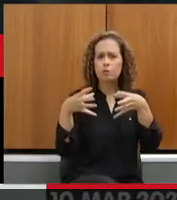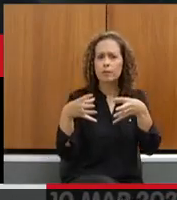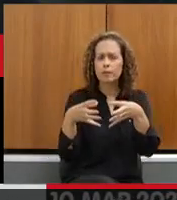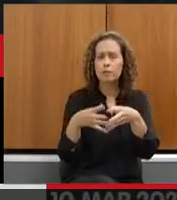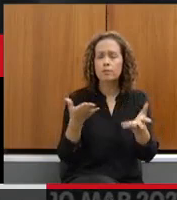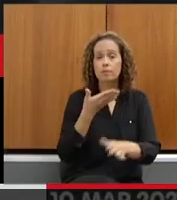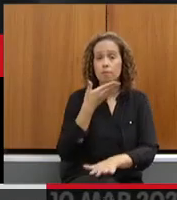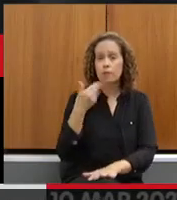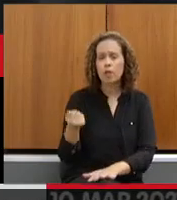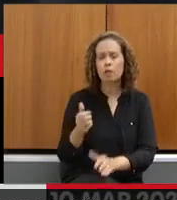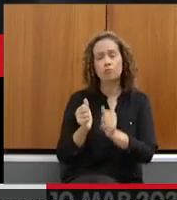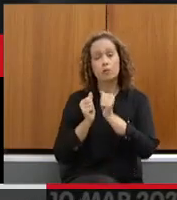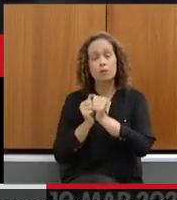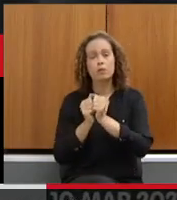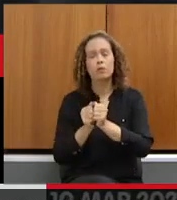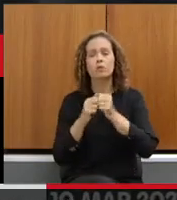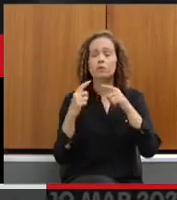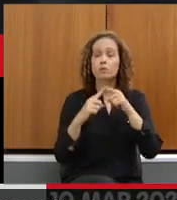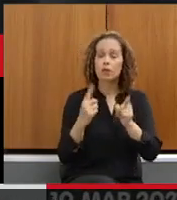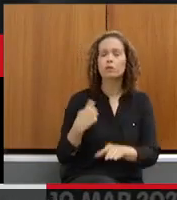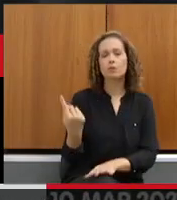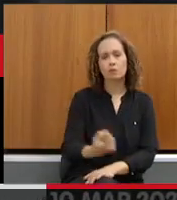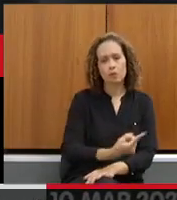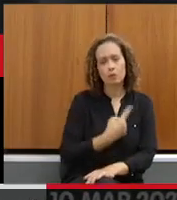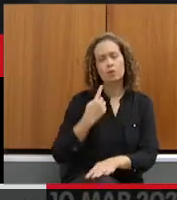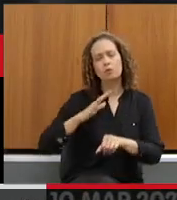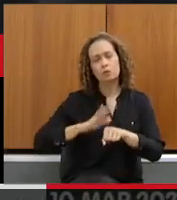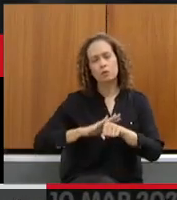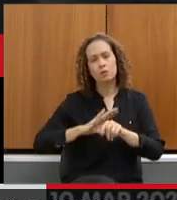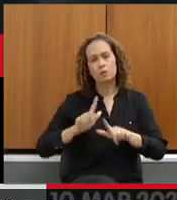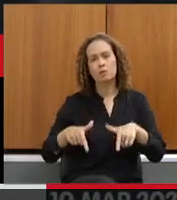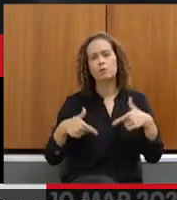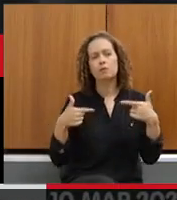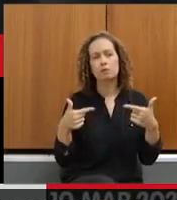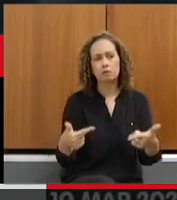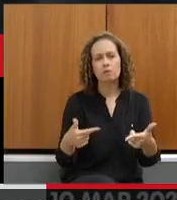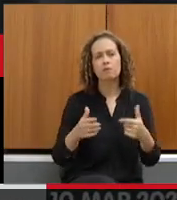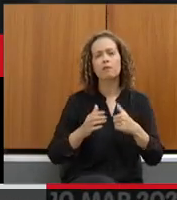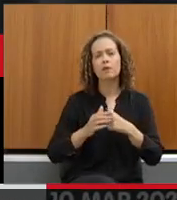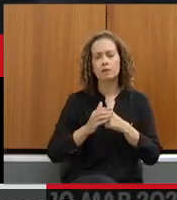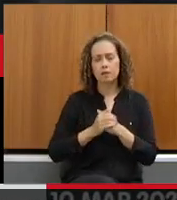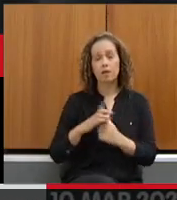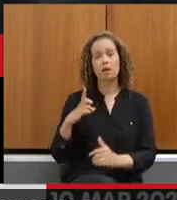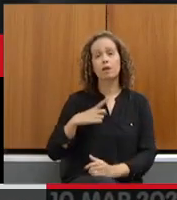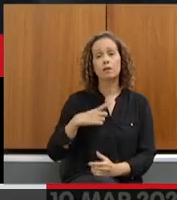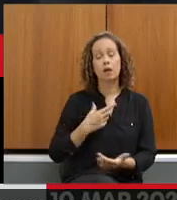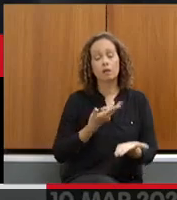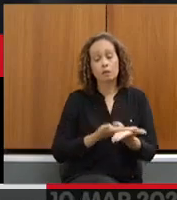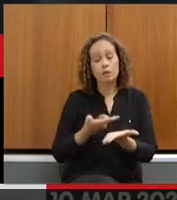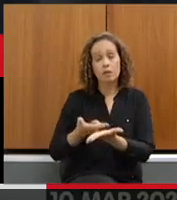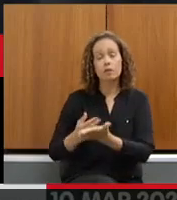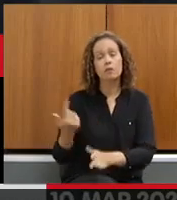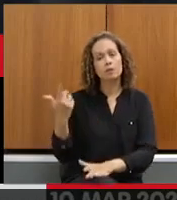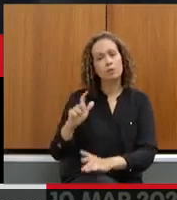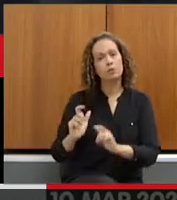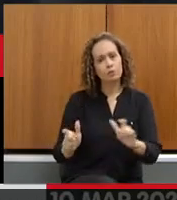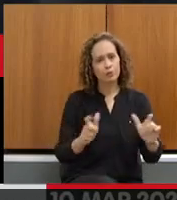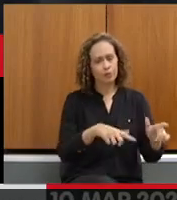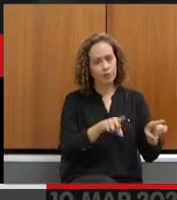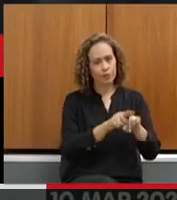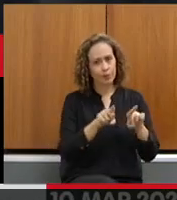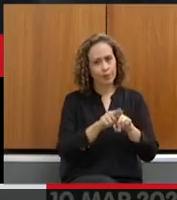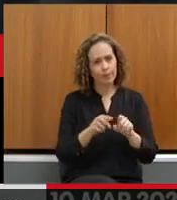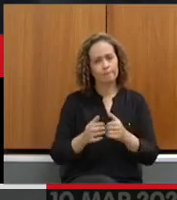banhados mas nós temos conseguido fazer quando se faz necessário e a leitos em outras regiões em